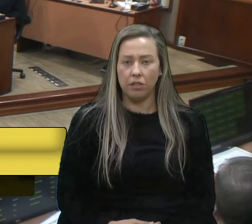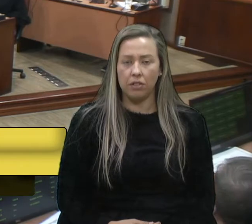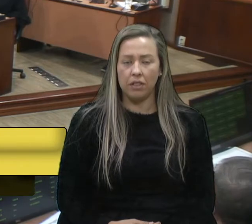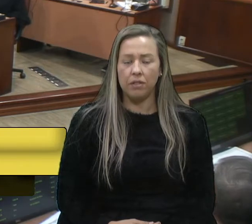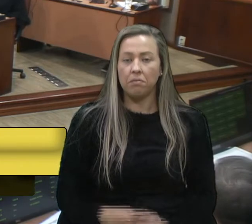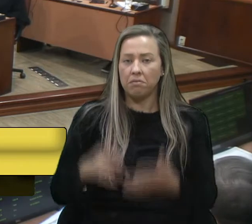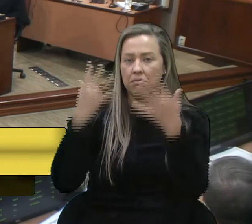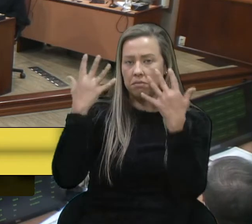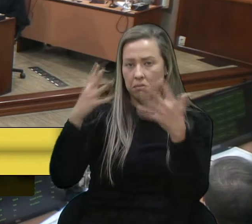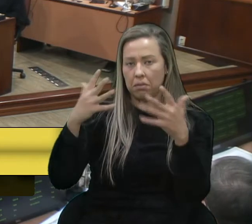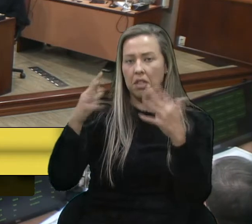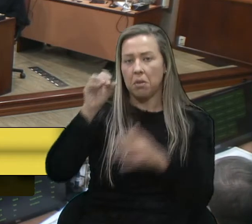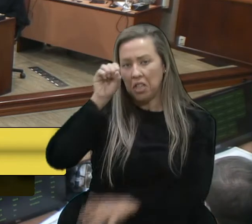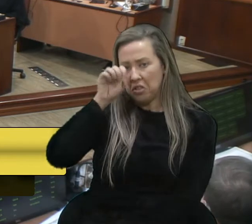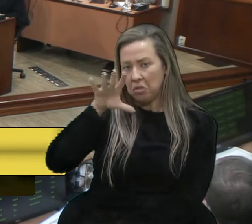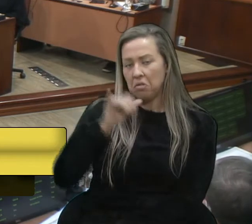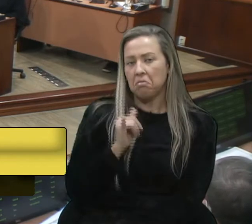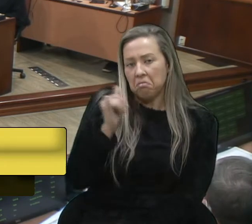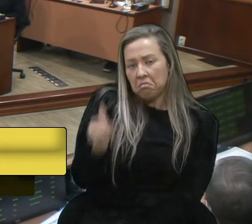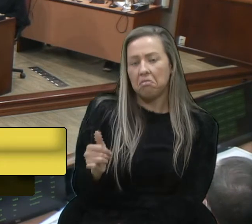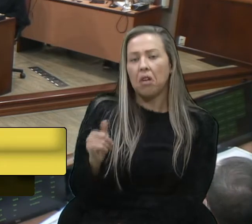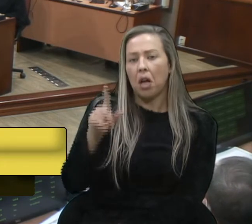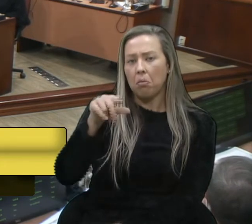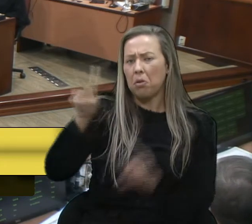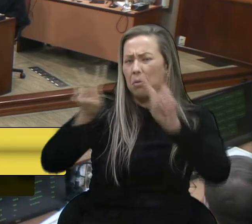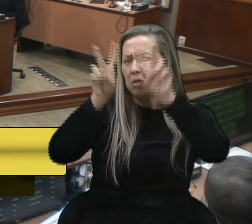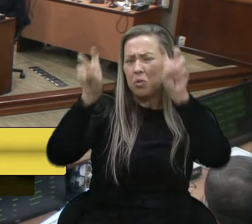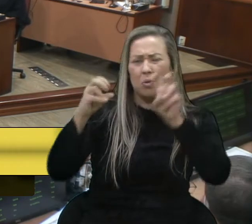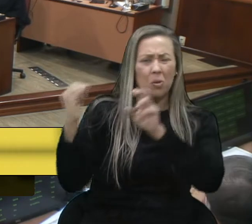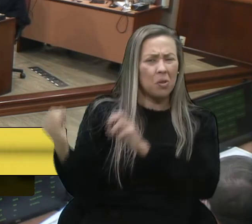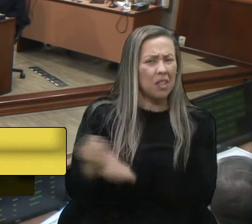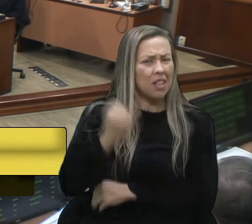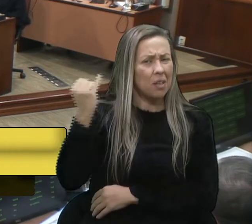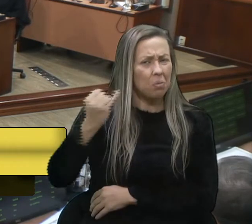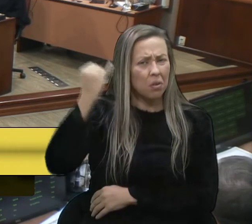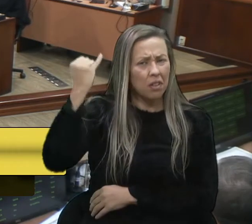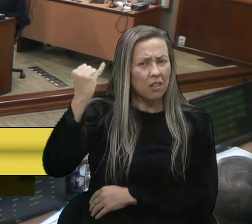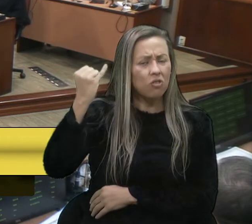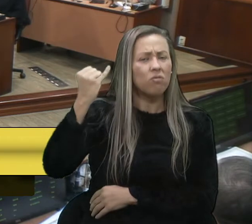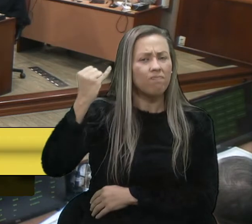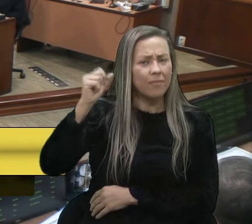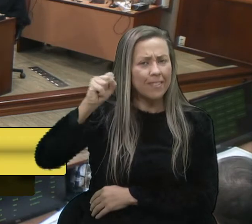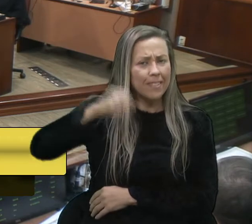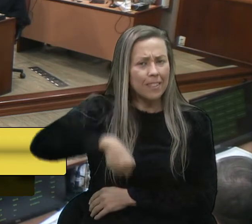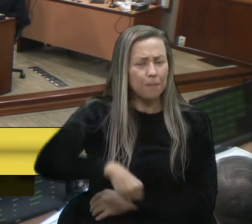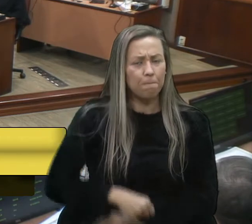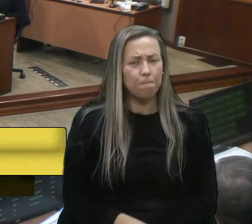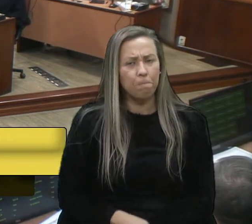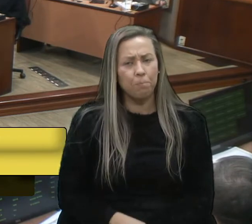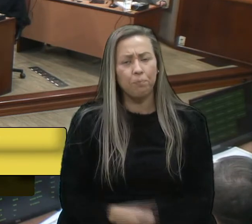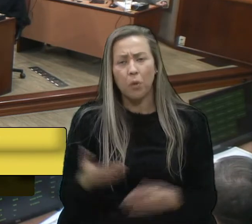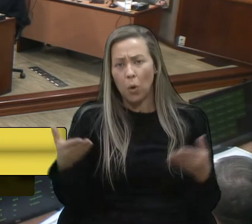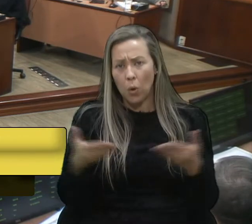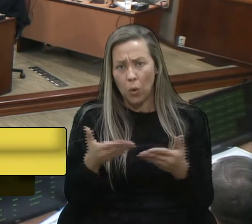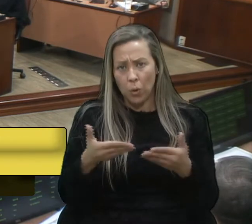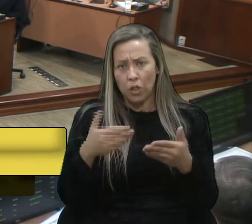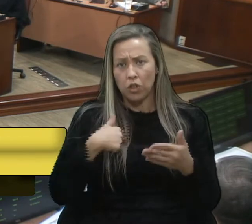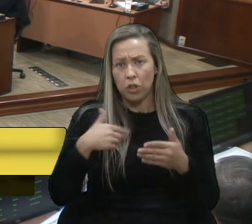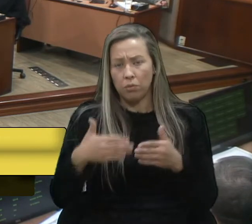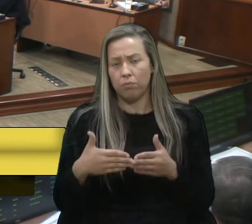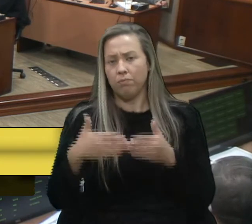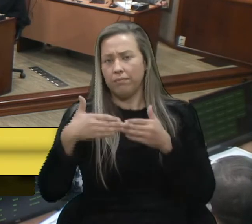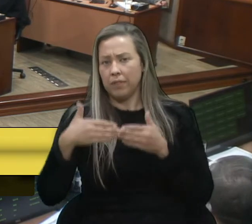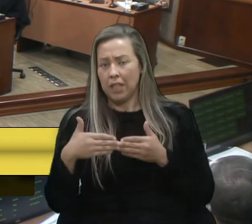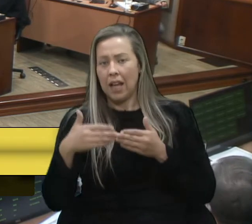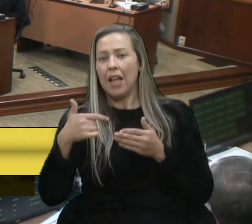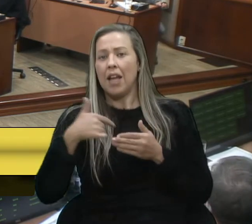Parabéns, vereador Fiuza, por esse tema de grande importância na nossa sociedade. Eu hoje estou licenciado, mas fazia parte